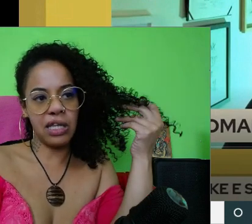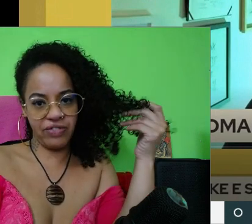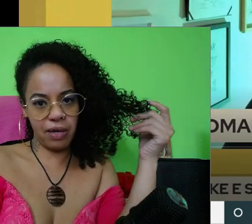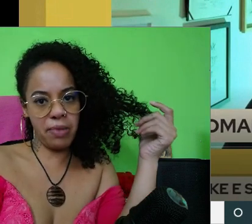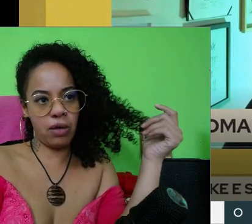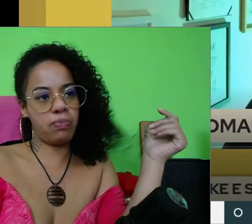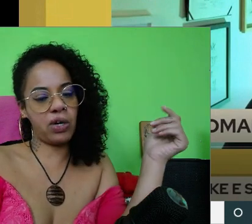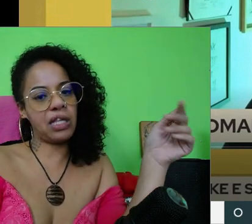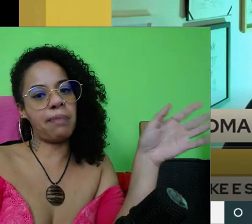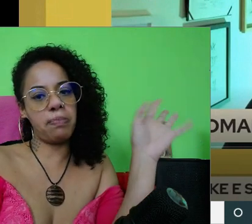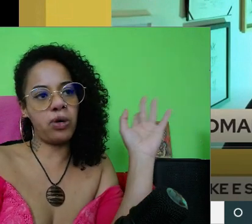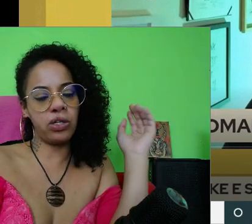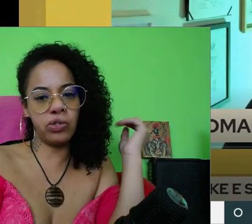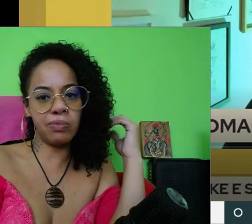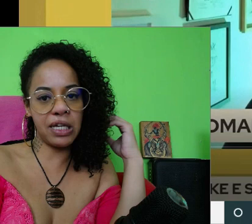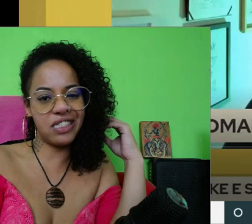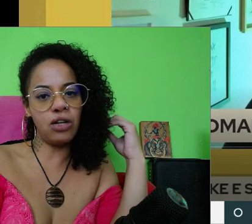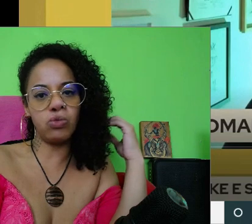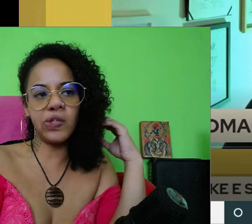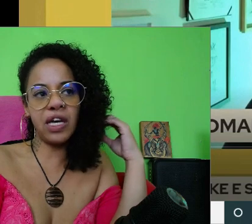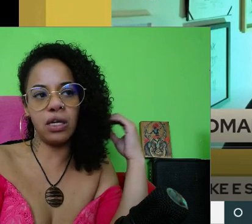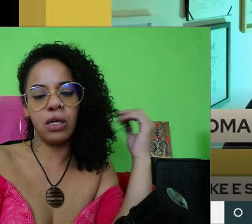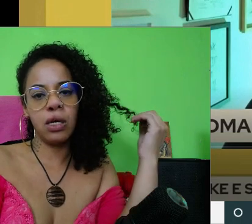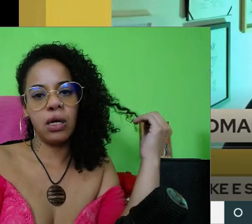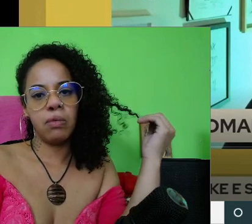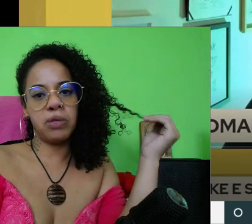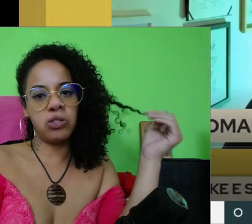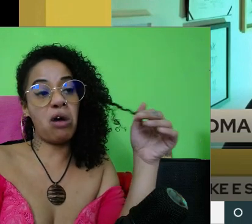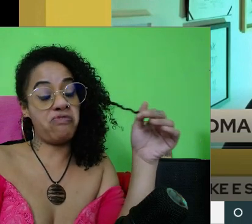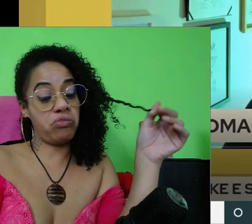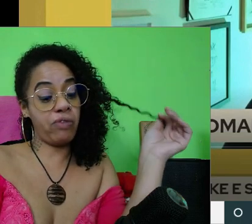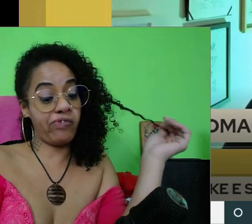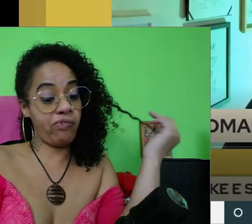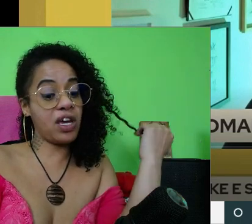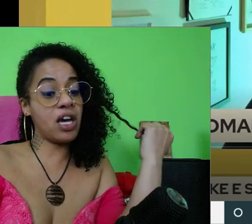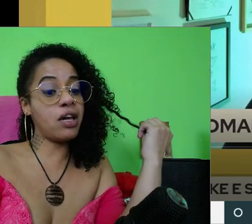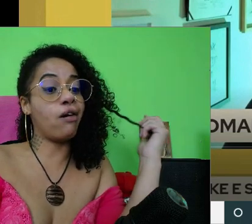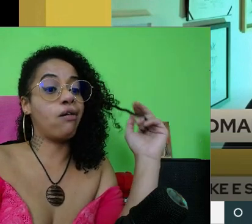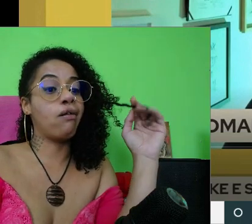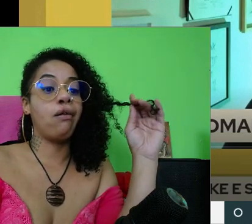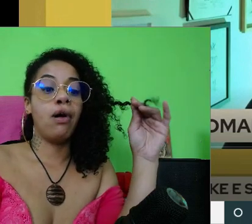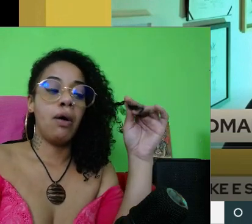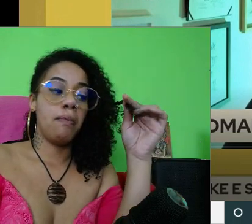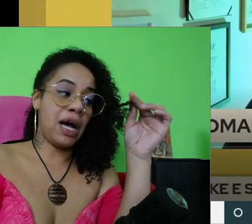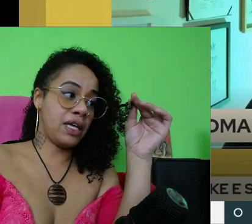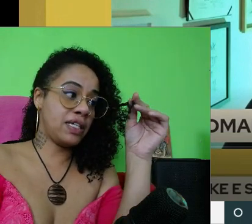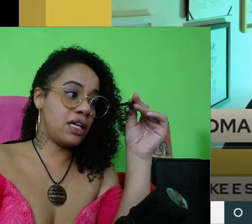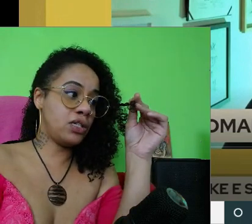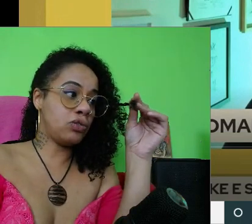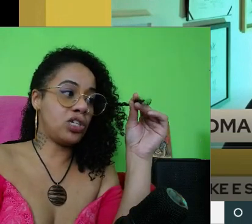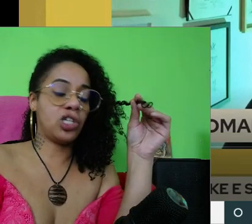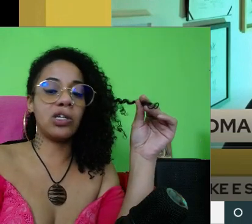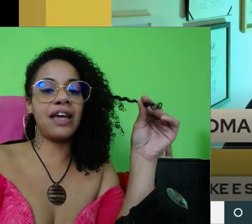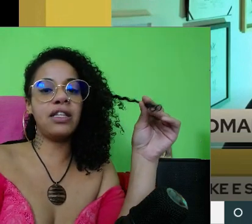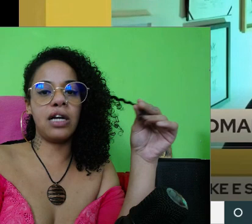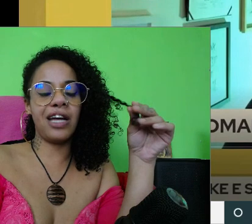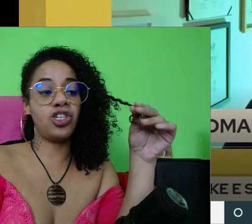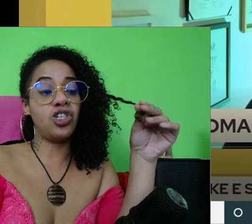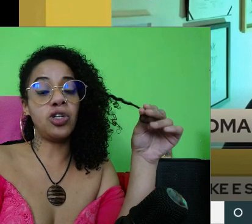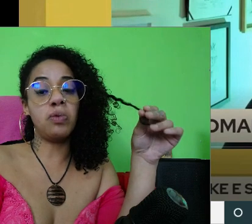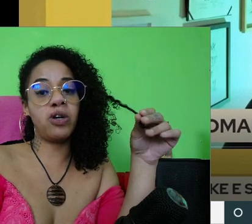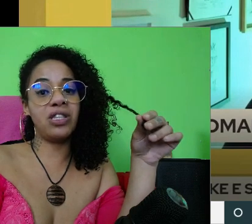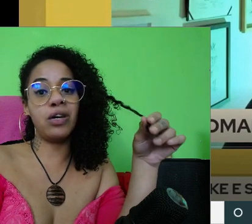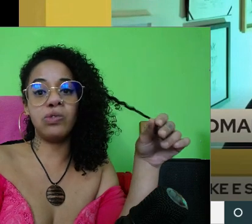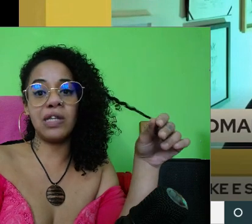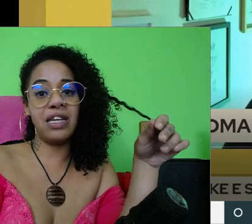deve saber porque tá pipocando umas denúncia aí pessoal vão ver aí ó Mas é isso gente Que na